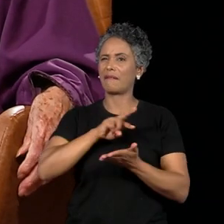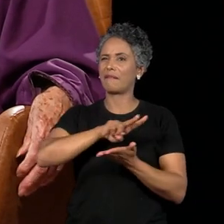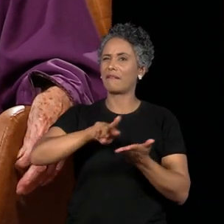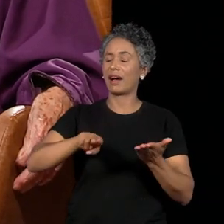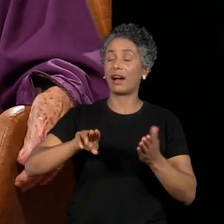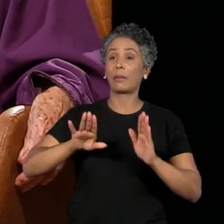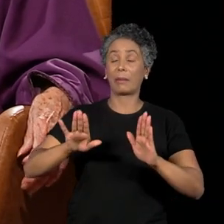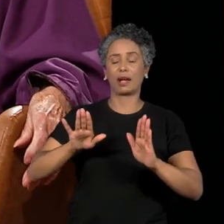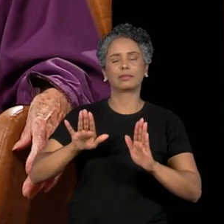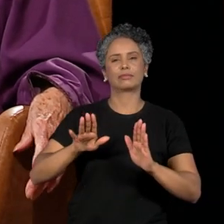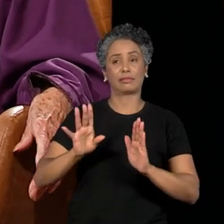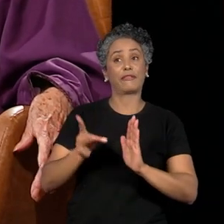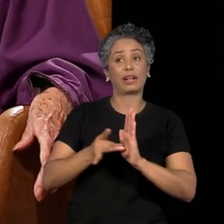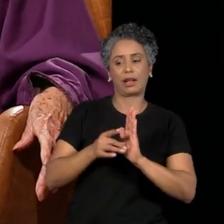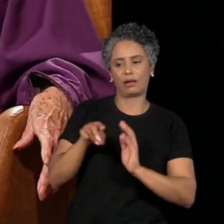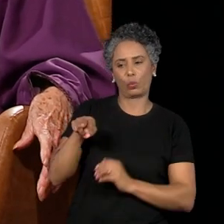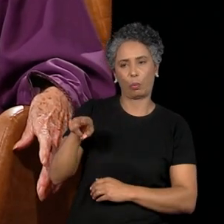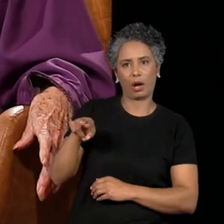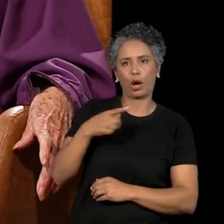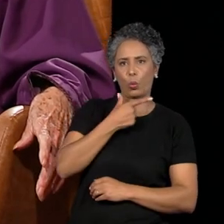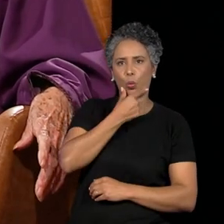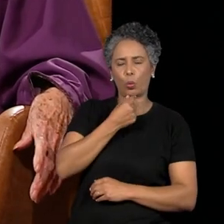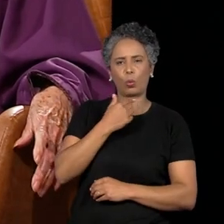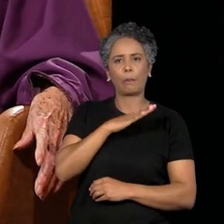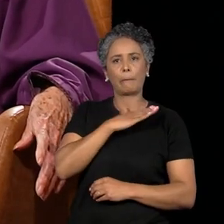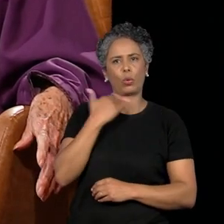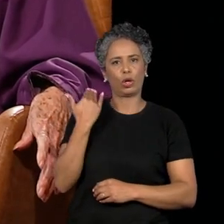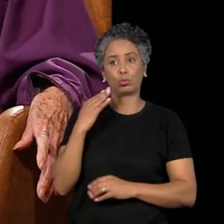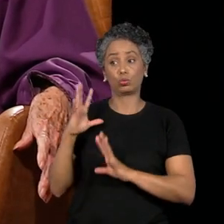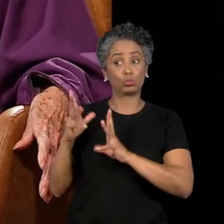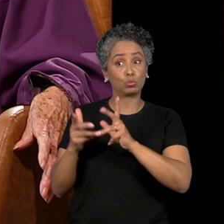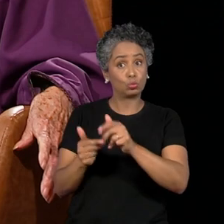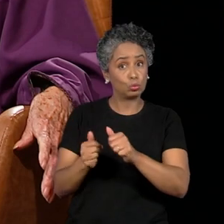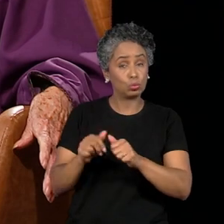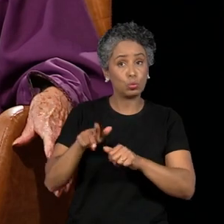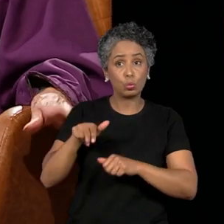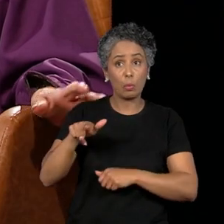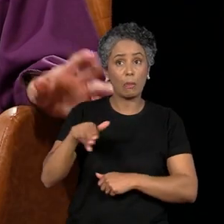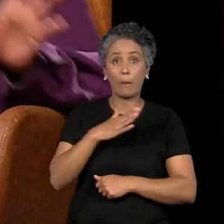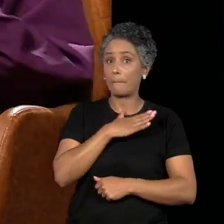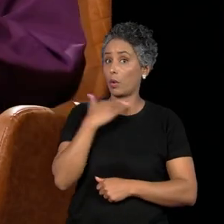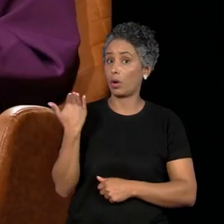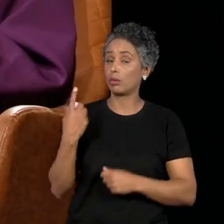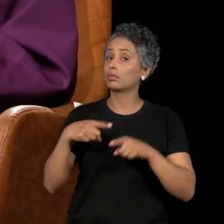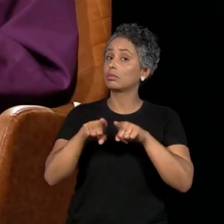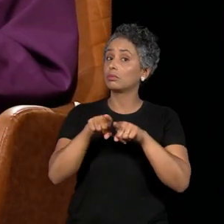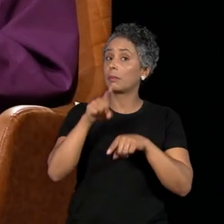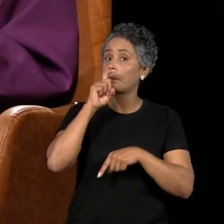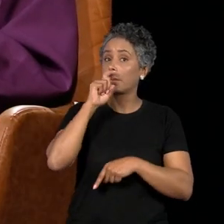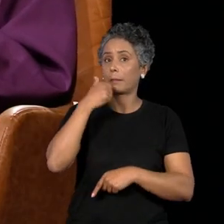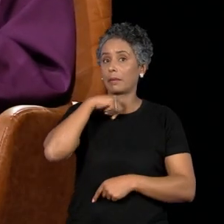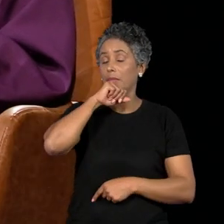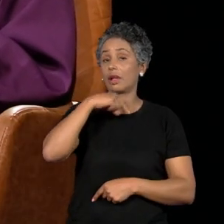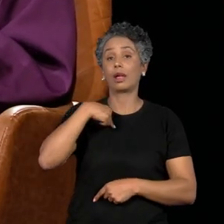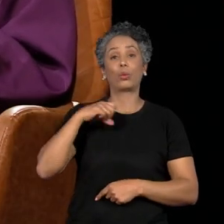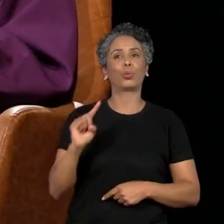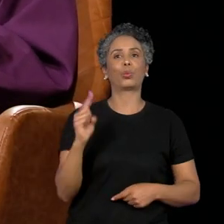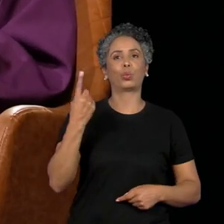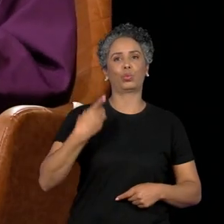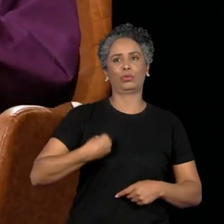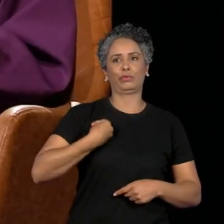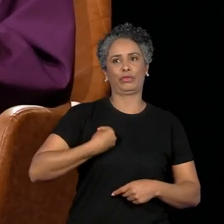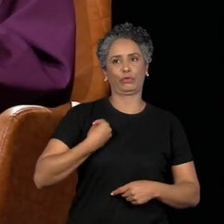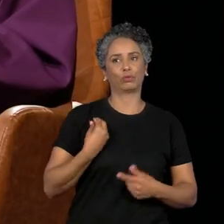tive um irmão, já morreu, todos eles já morreram. Os meus irmãos, os meus pais morreram, o único que sobrou fui eu.